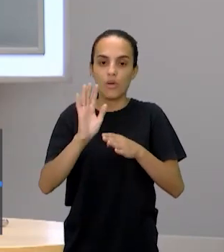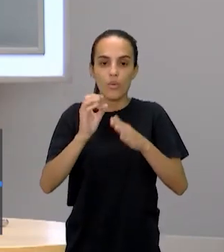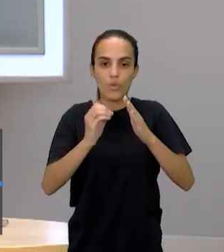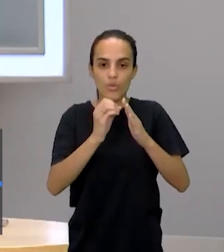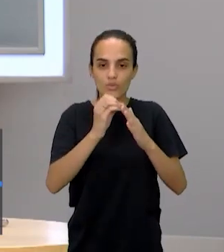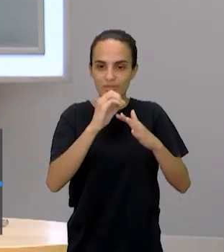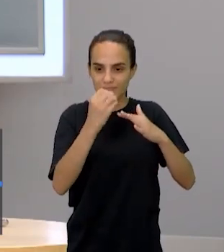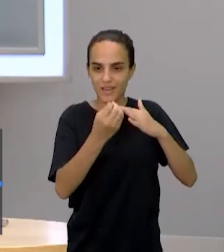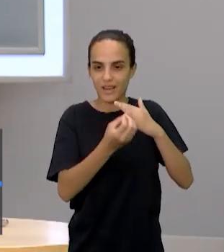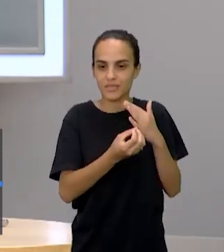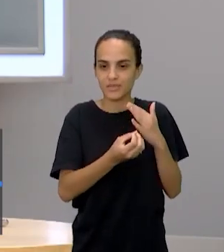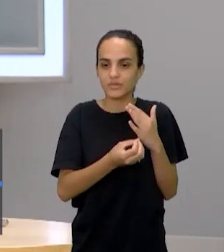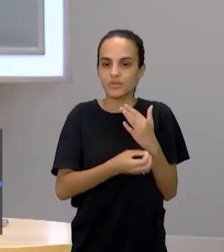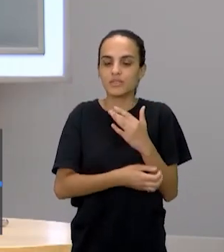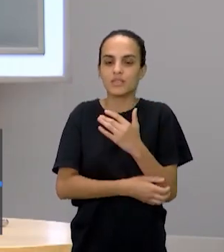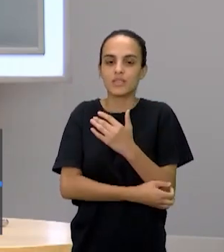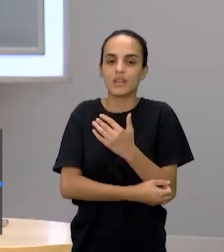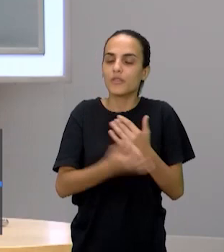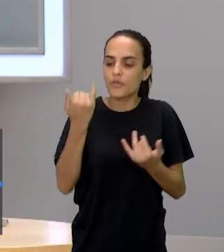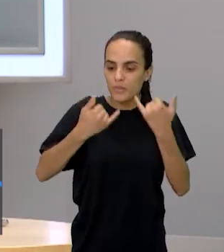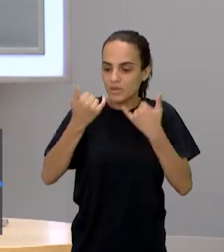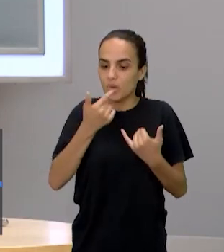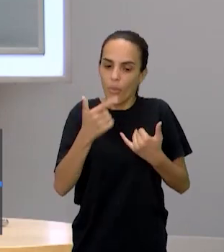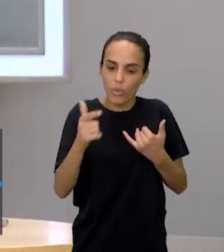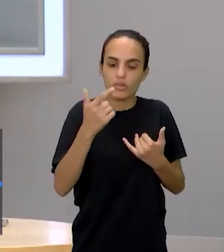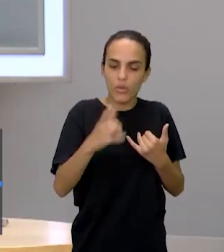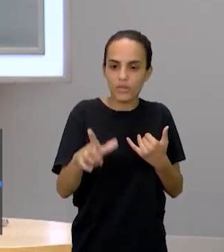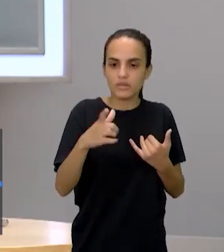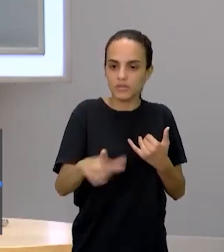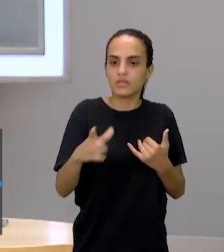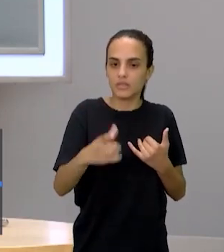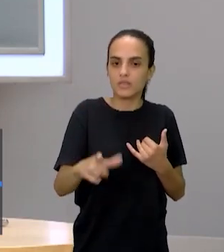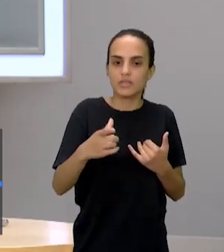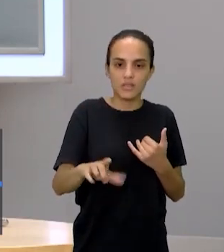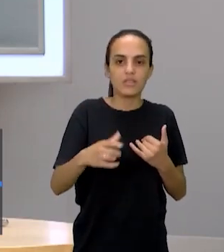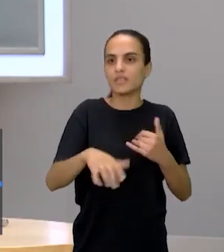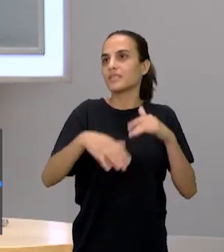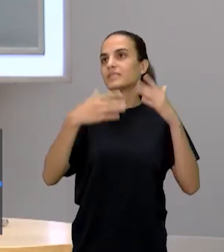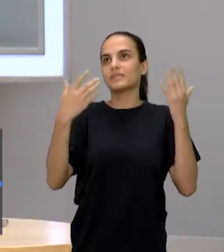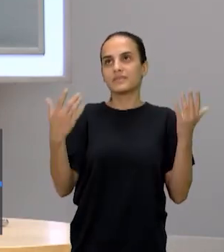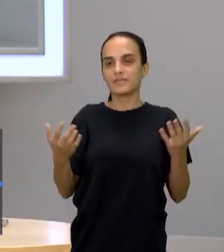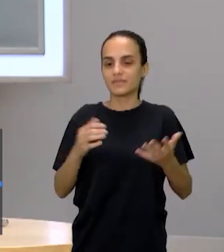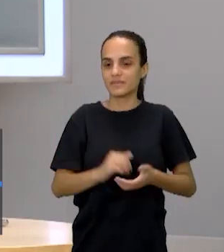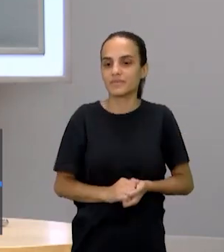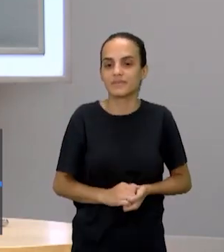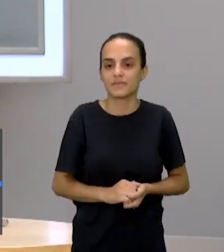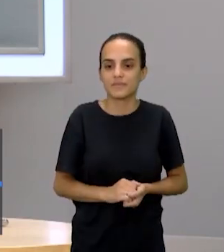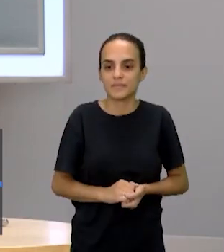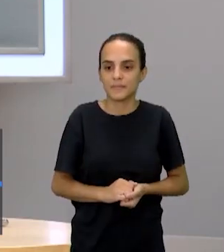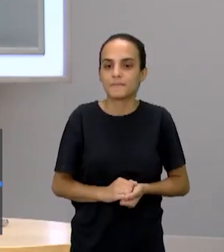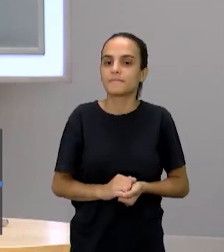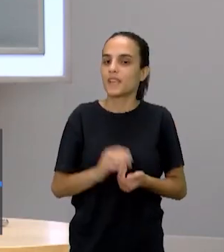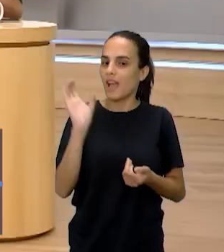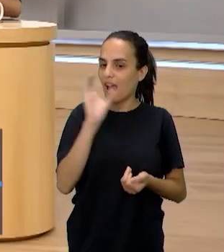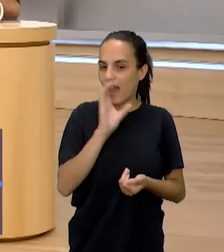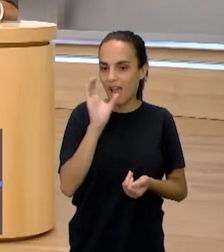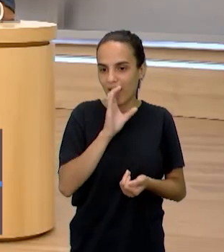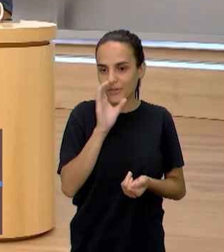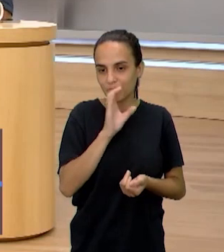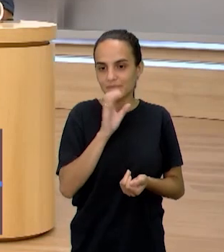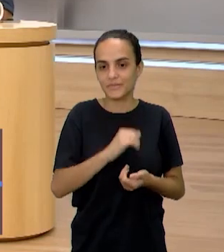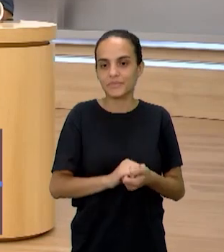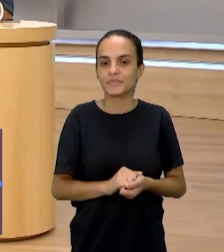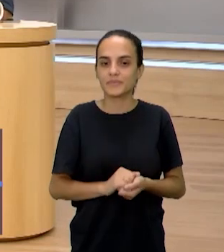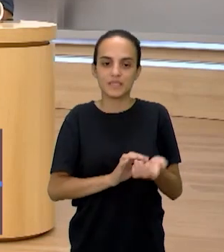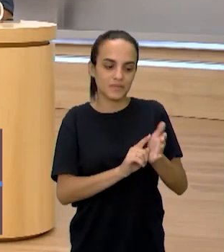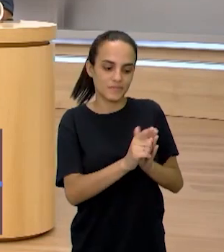alimentando outra informação, então não dá tempo de aprofundar naquilo, é tudo muito rápido. Por isso eu sustento uma leitura rápida e superficial. Eu acho que